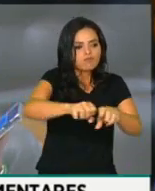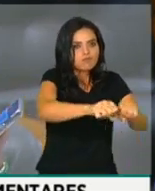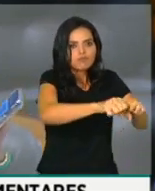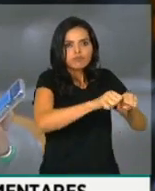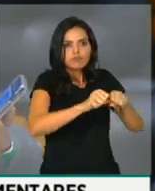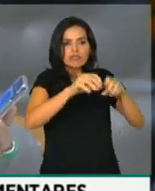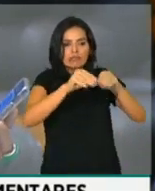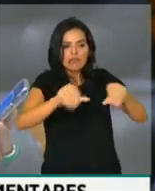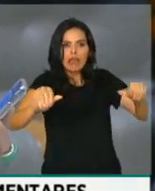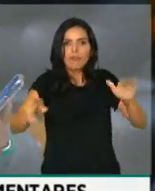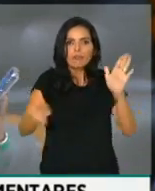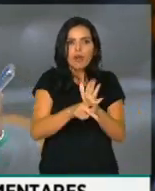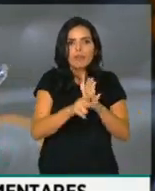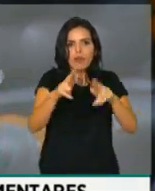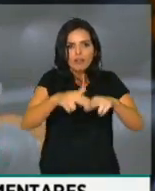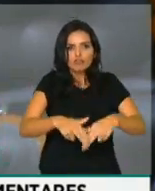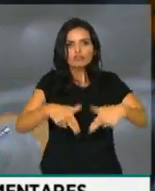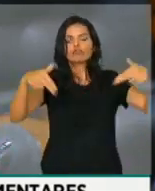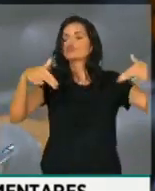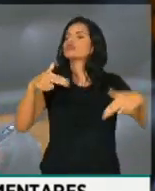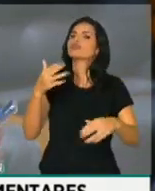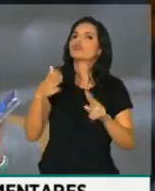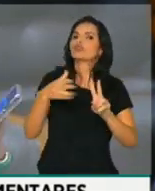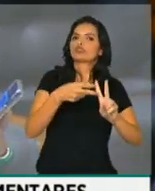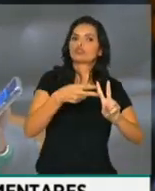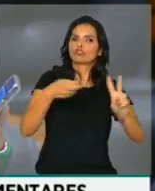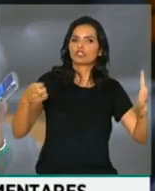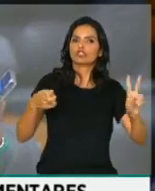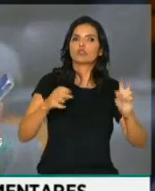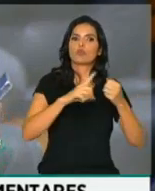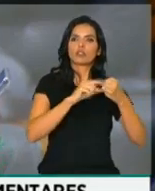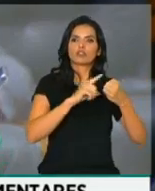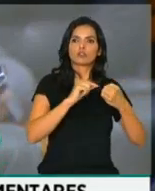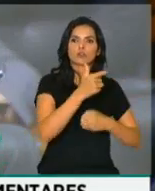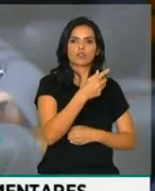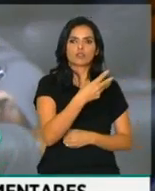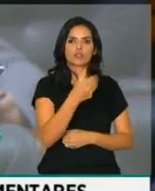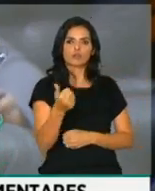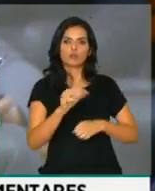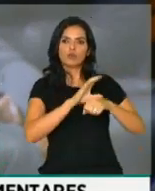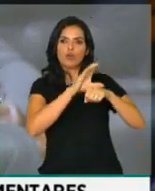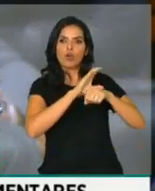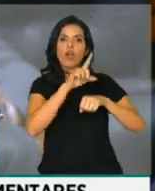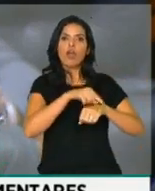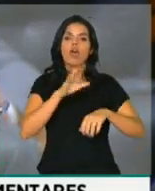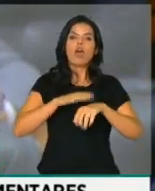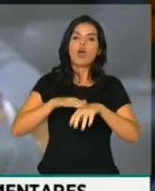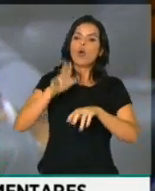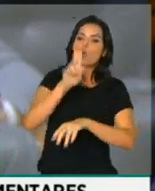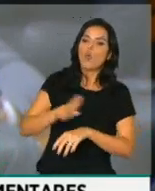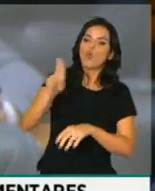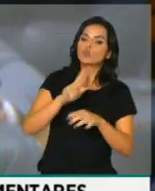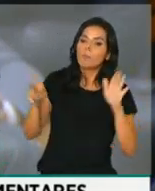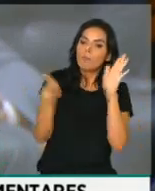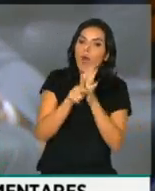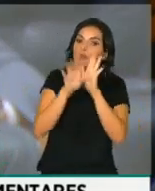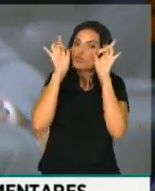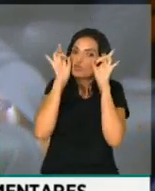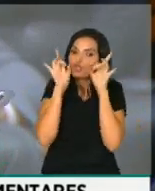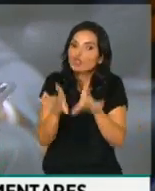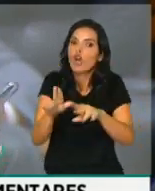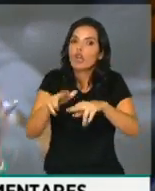É violando a Constituição, o artigo 231 da Constituição, que prevê o usufruto exclusivo pelos povos indígenas